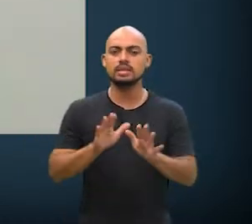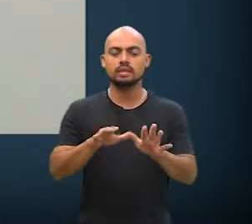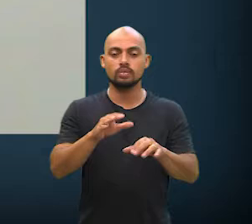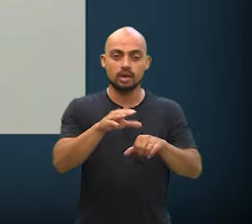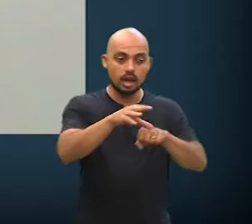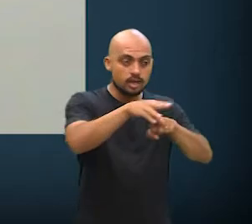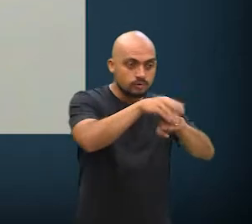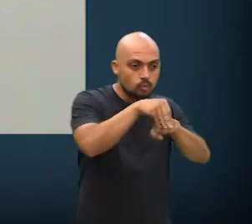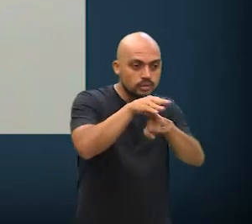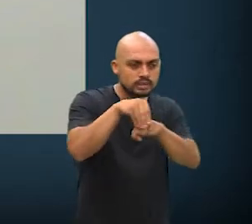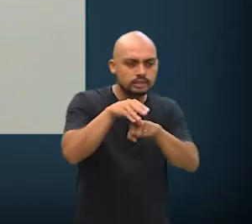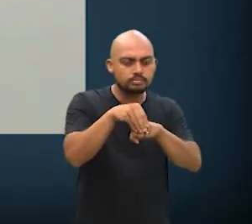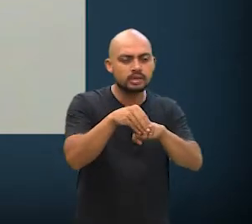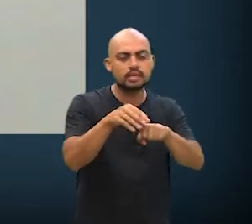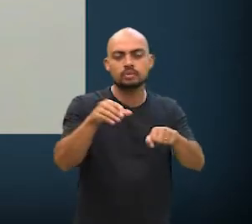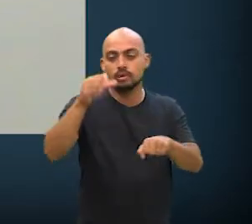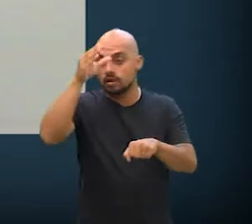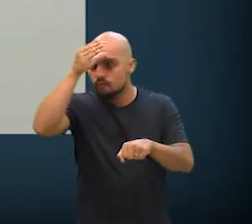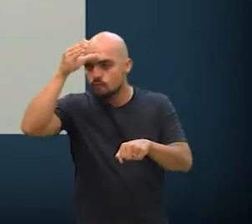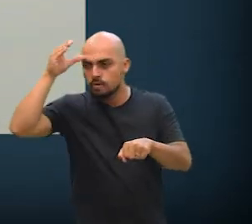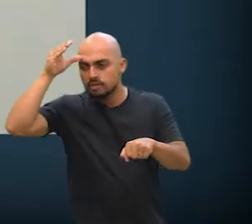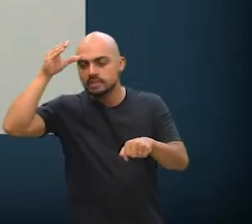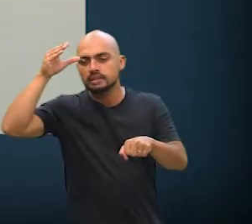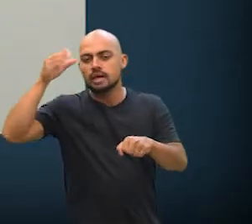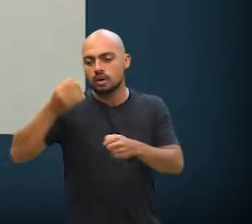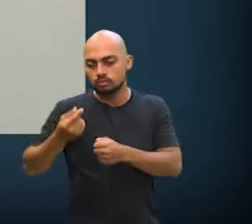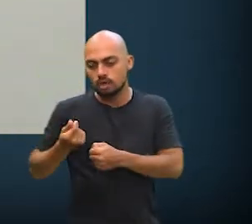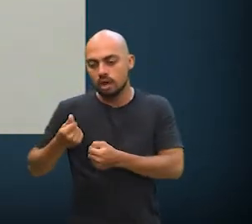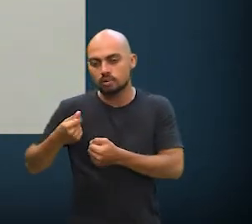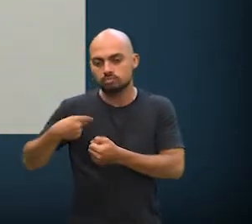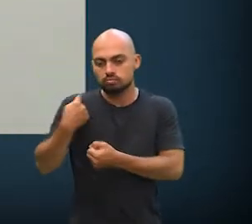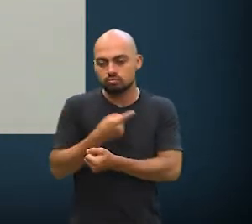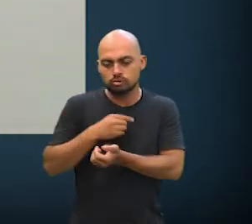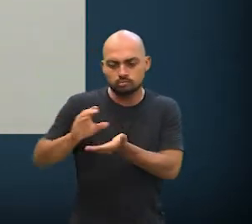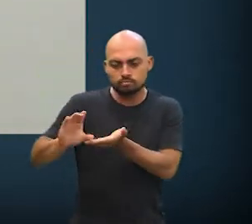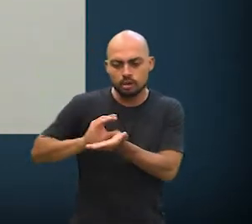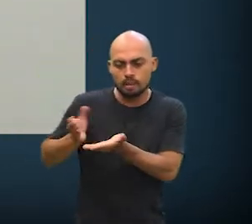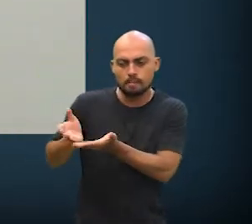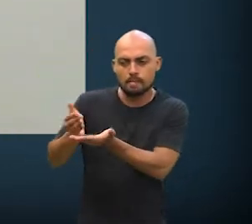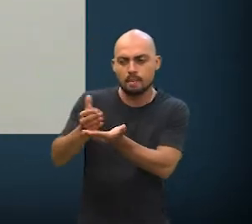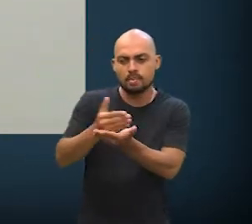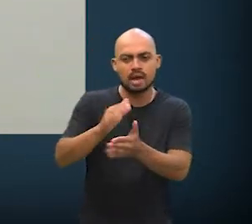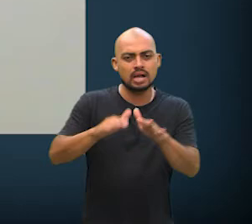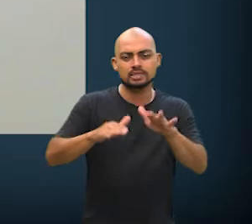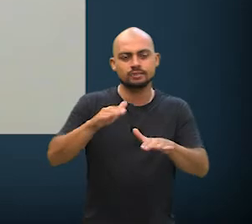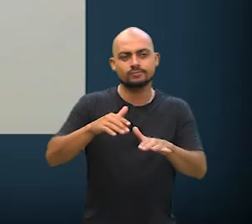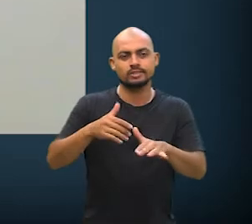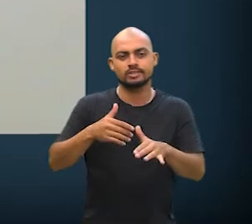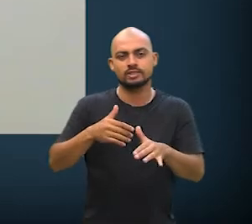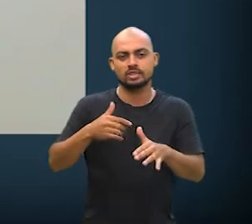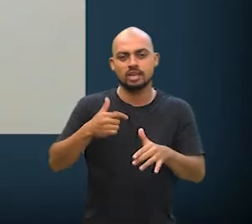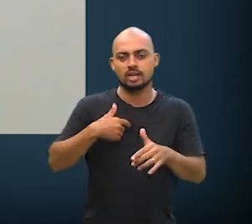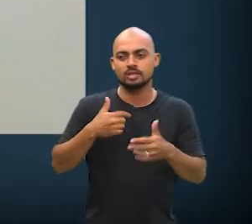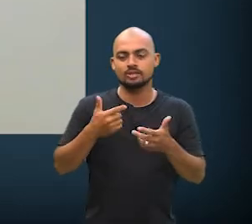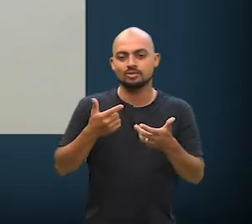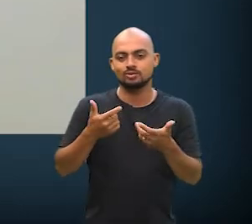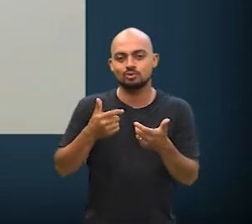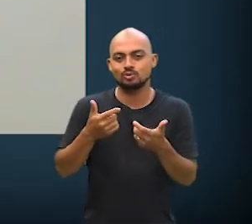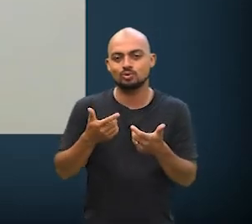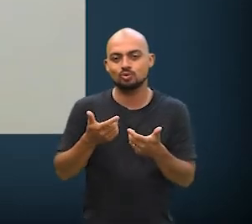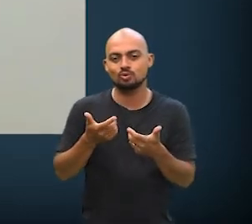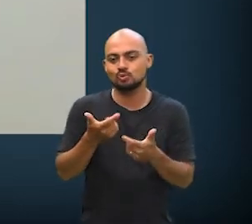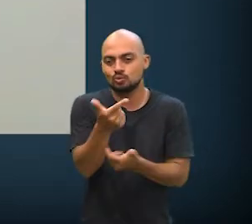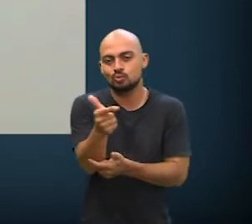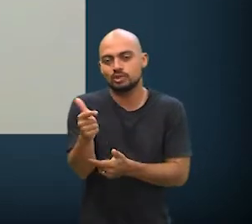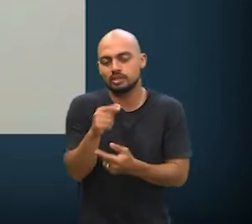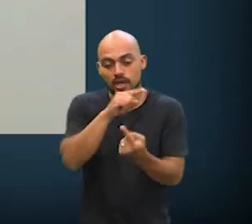absorver, né, de novos clientes ou de novas receitas era de maneira involuntária, vou dizer assim. mas a gente ainda não tinha